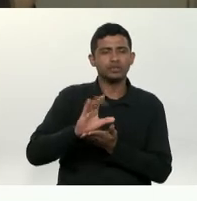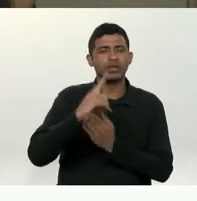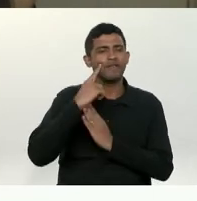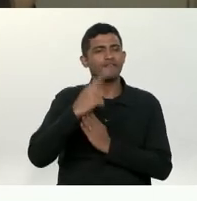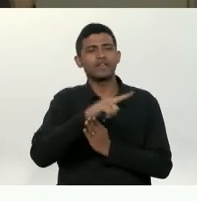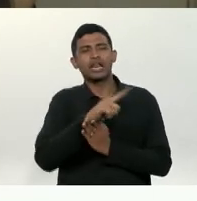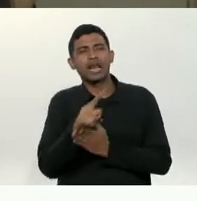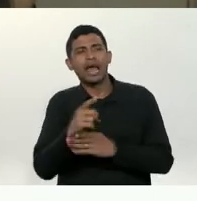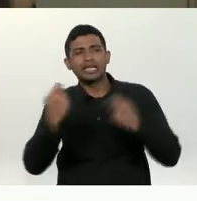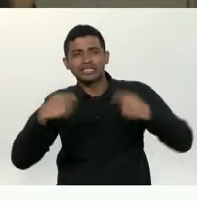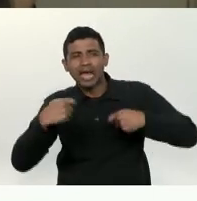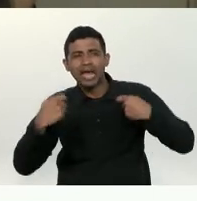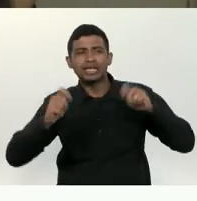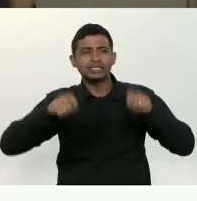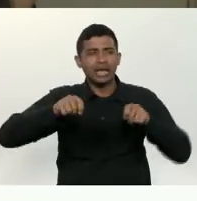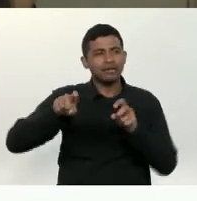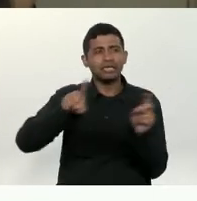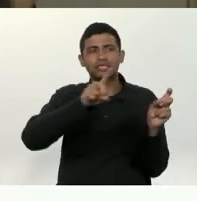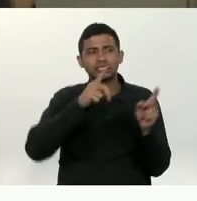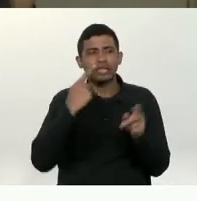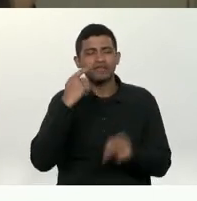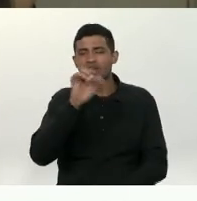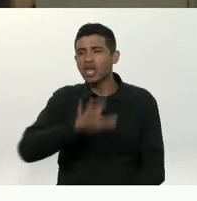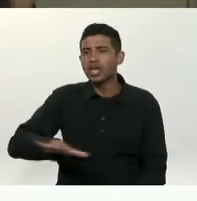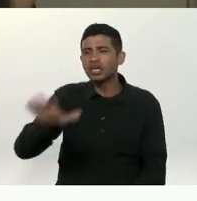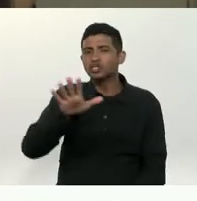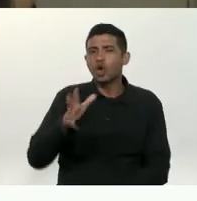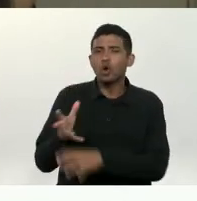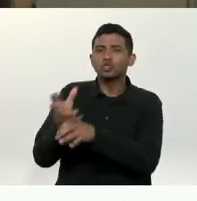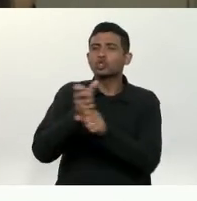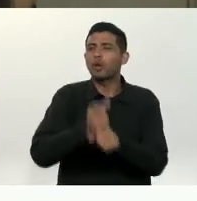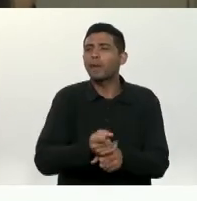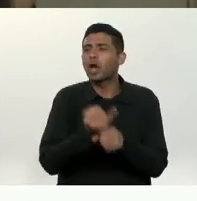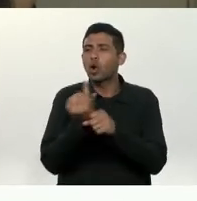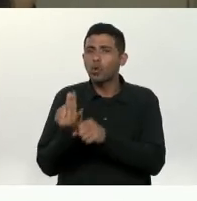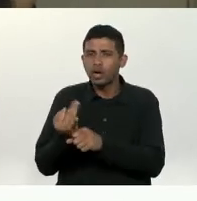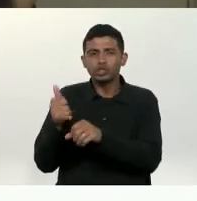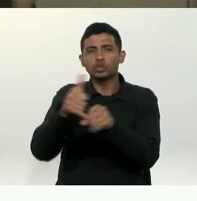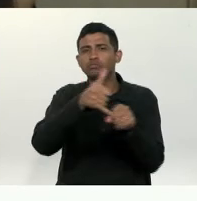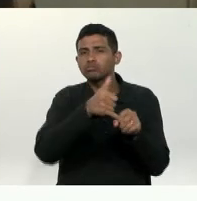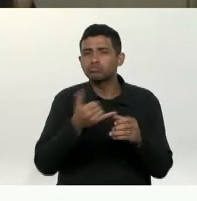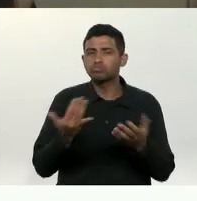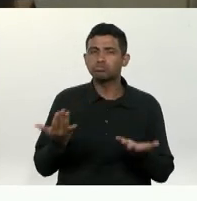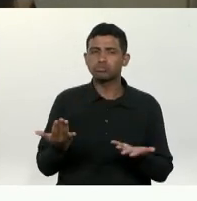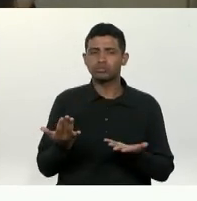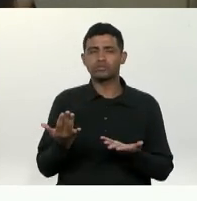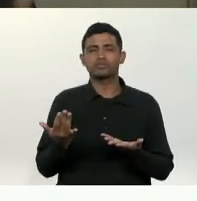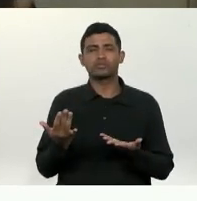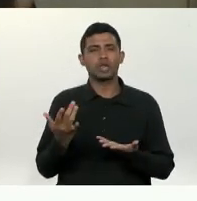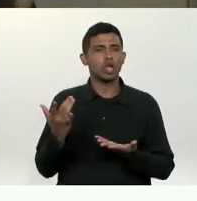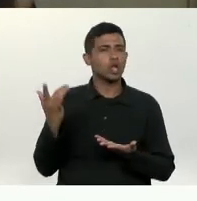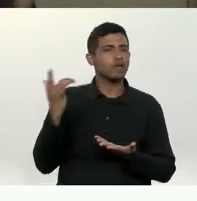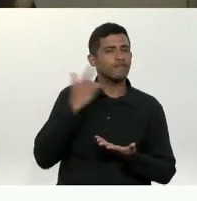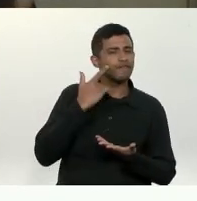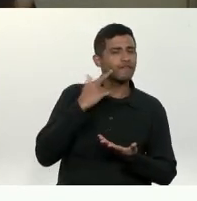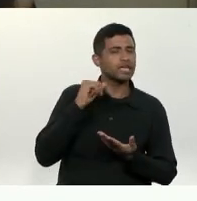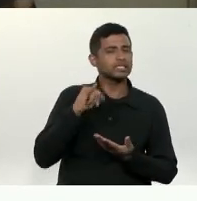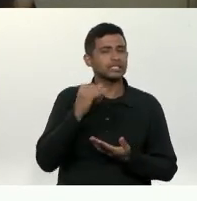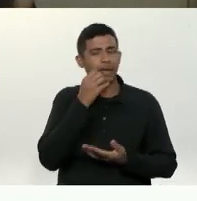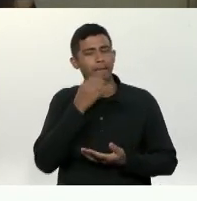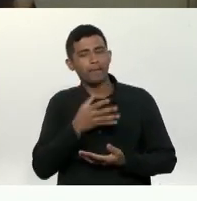analisar a oferta de gás naquela região, quantos postos de gás existem naquela região, para fazer valer, para viabilizar ou não o seu